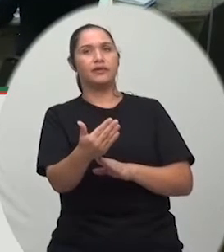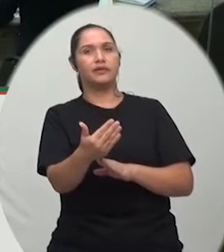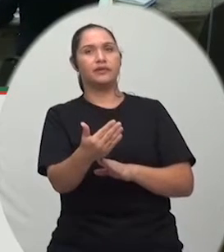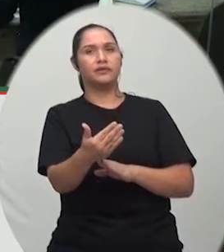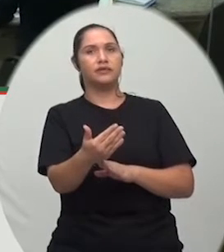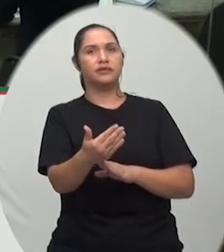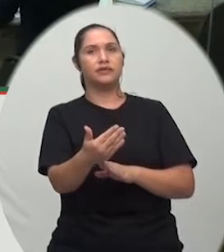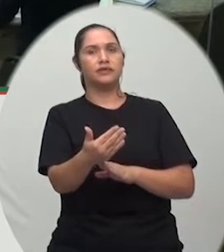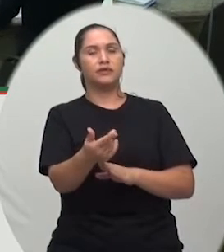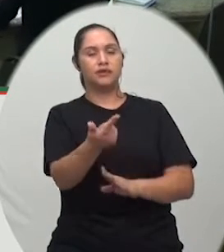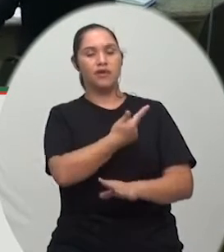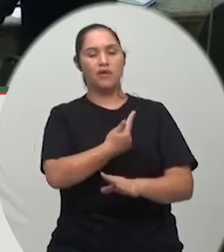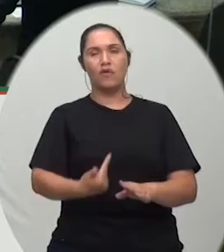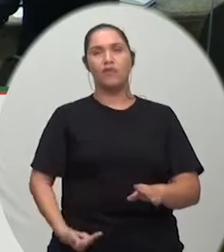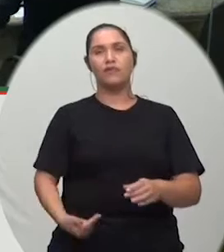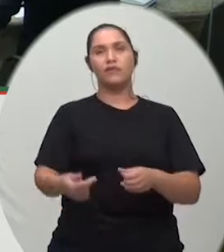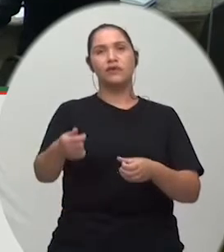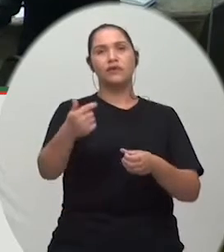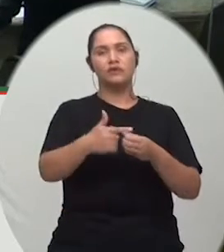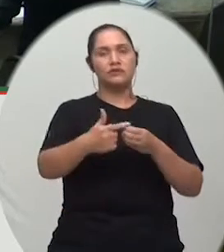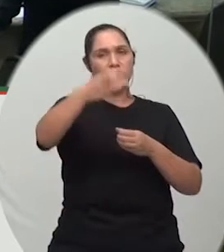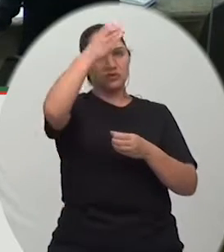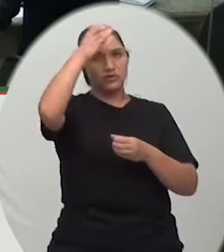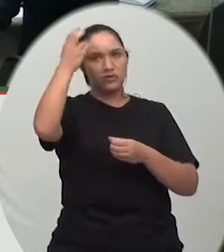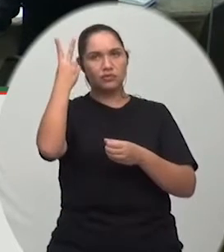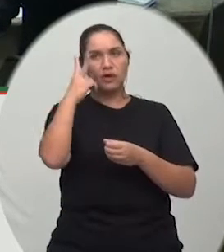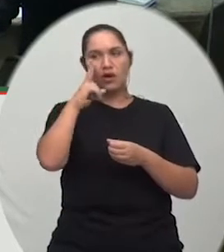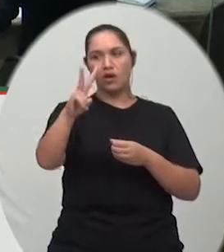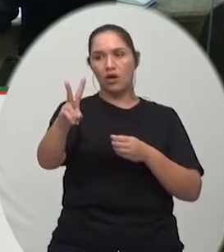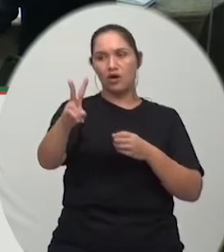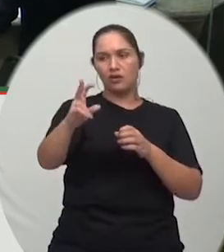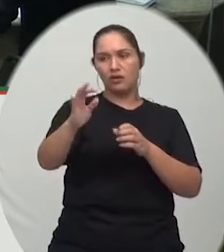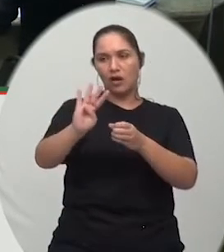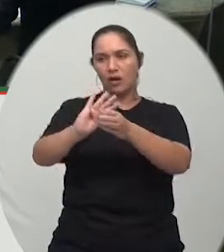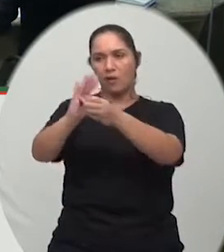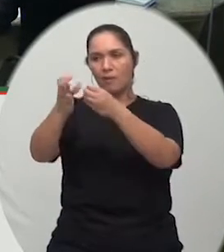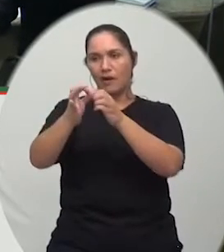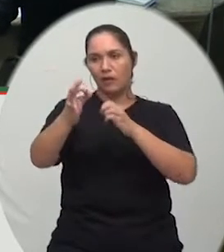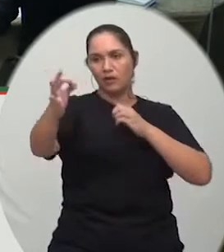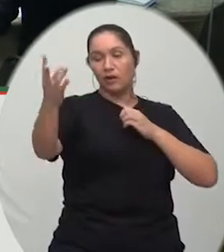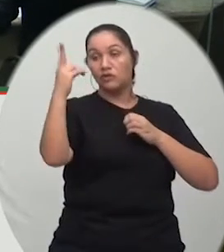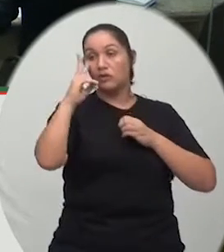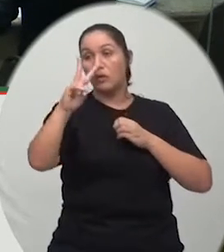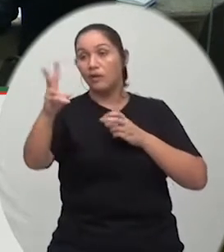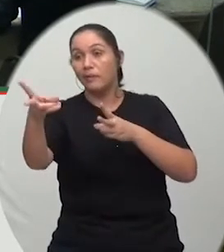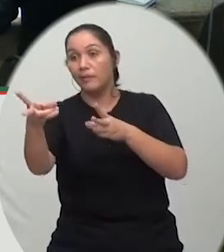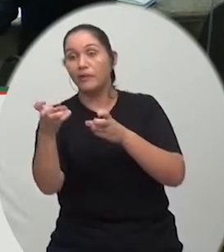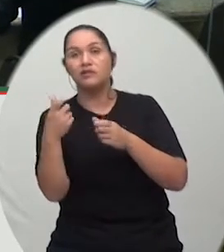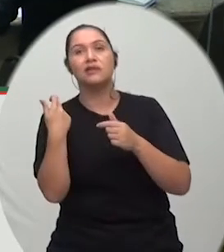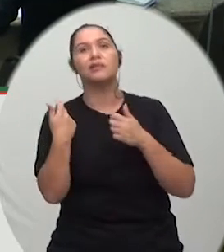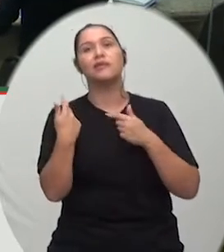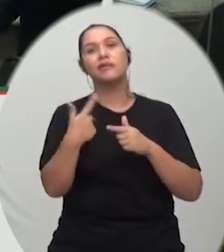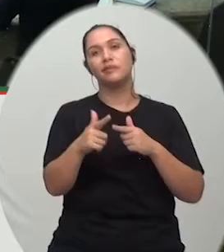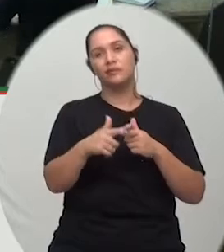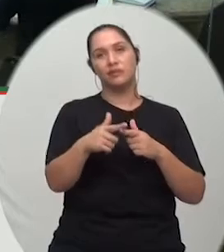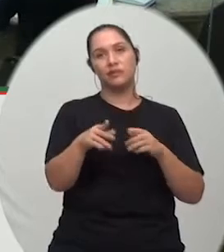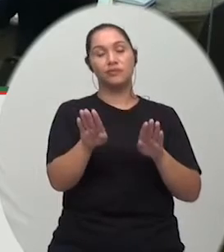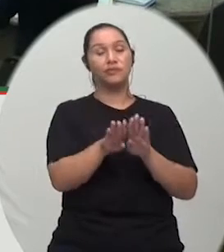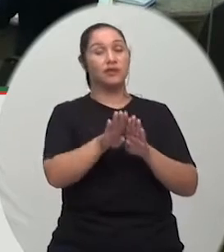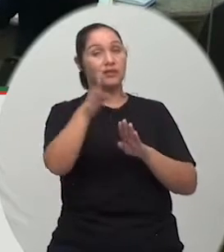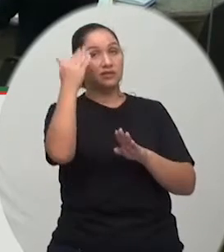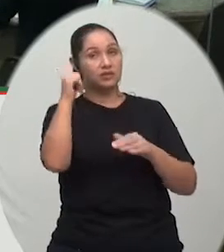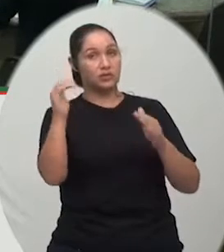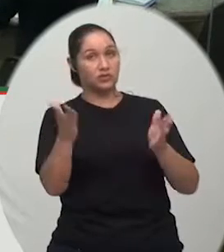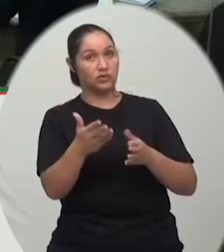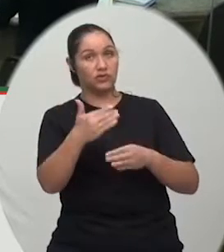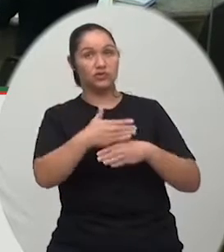menos favorecidos da nossa cidade. Parece-me que, se nós olhar hoje, temos o canal auxiliar que está sendo executado, tem